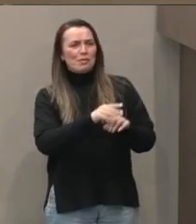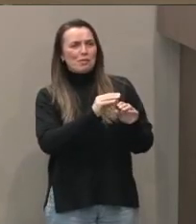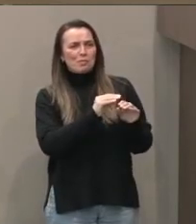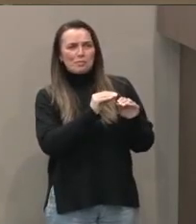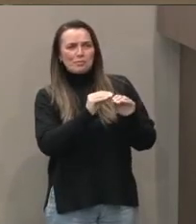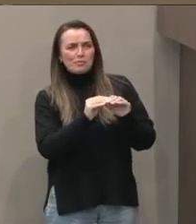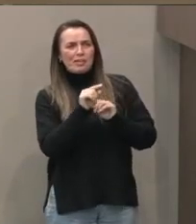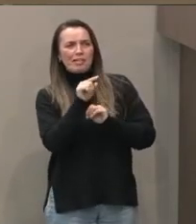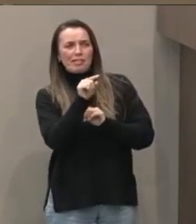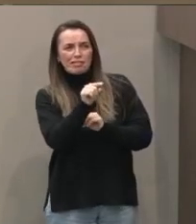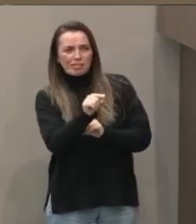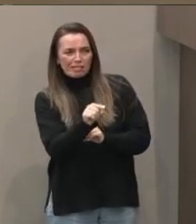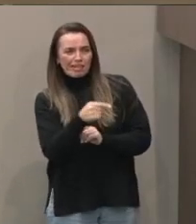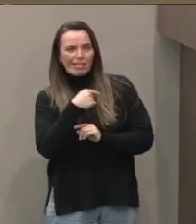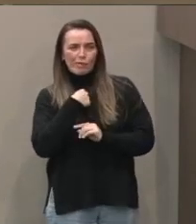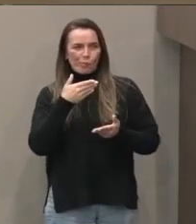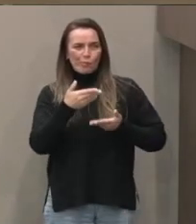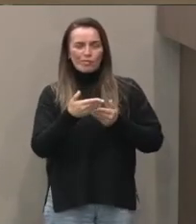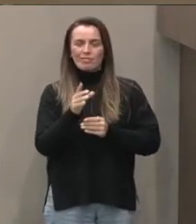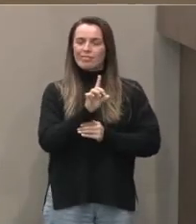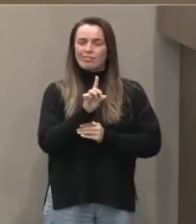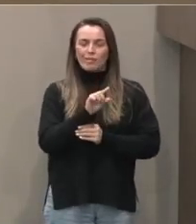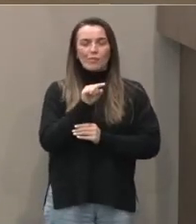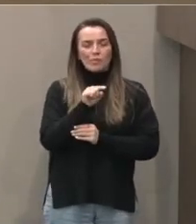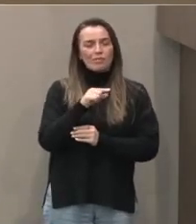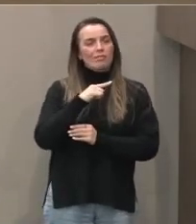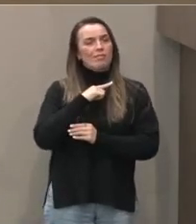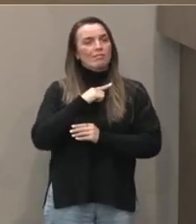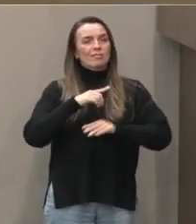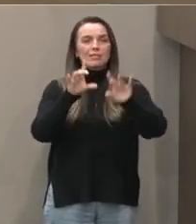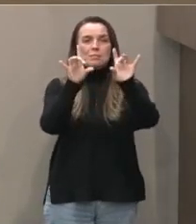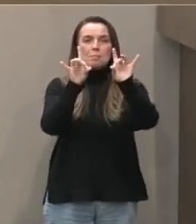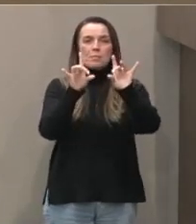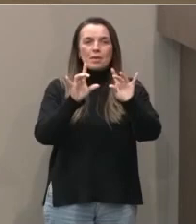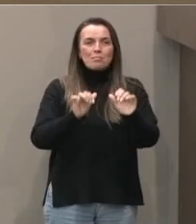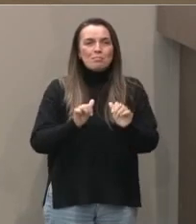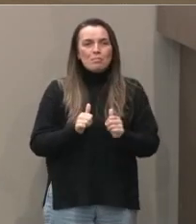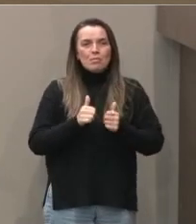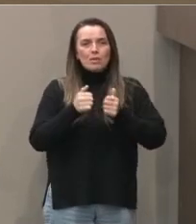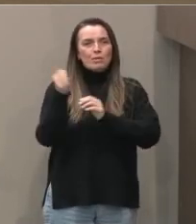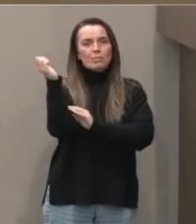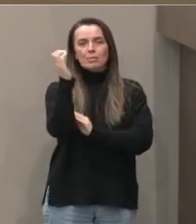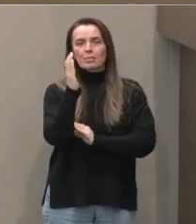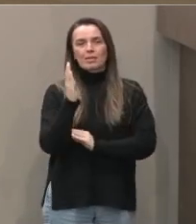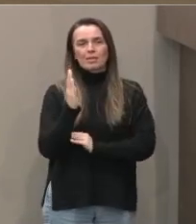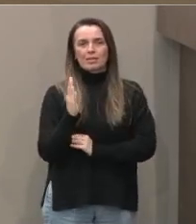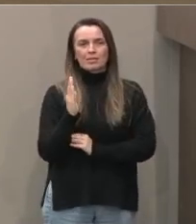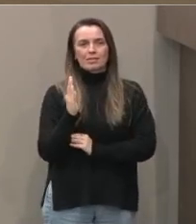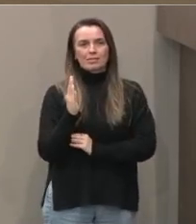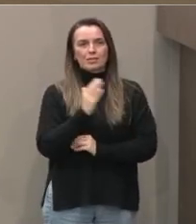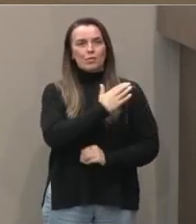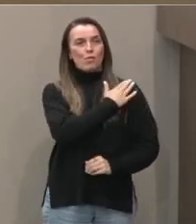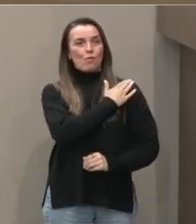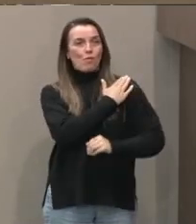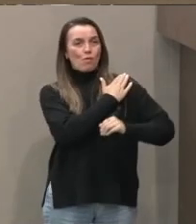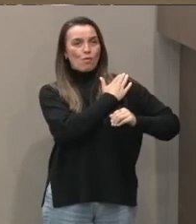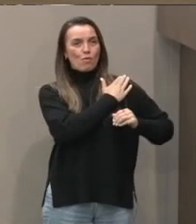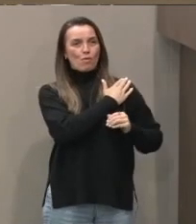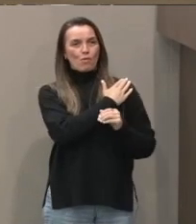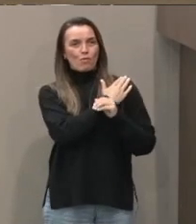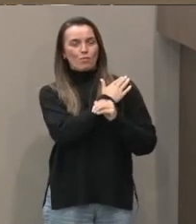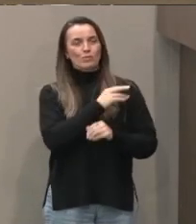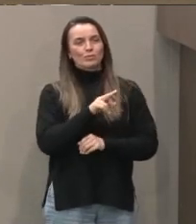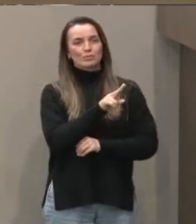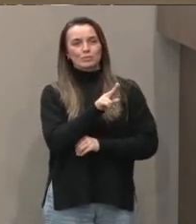vai consultar com o especialista, o melhor especialista do Brasil em ombro, Dr.